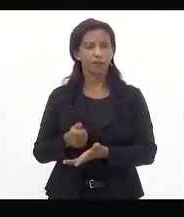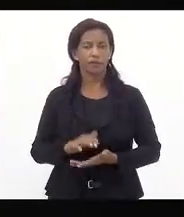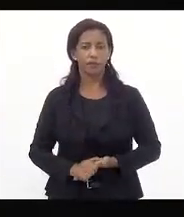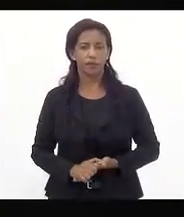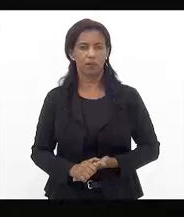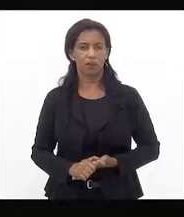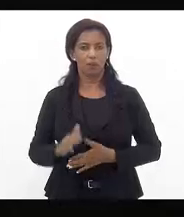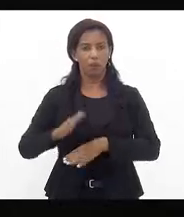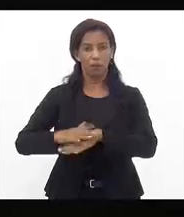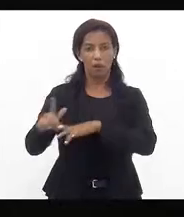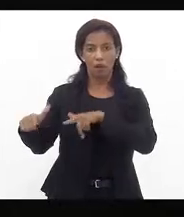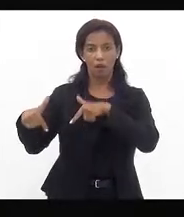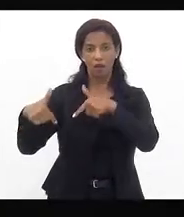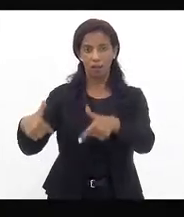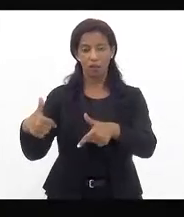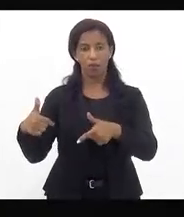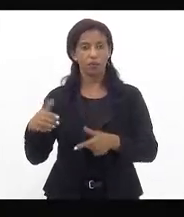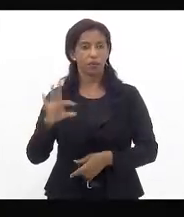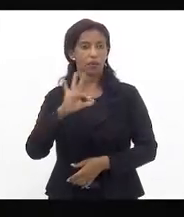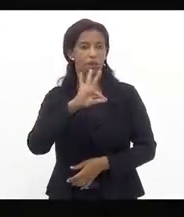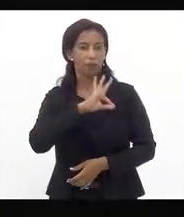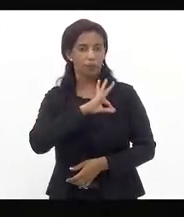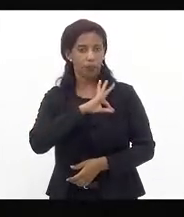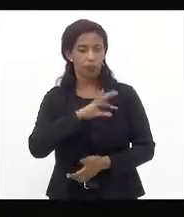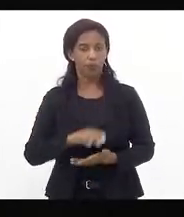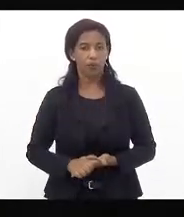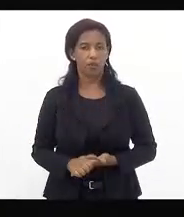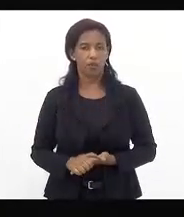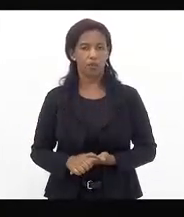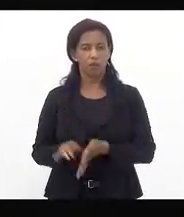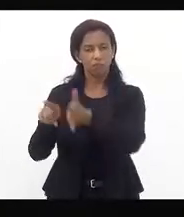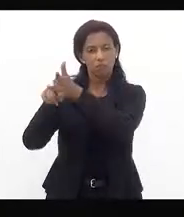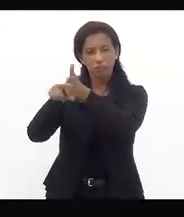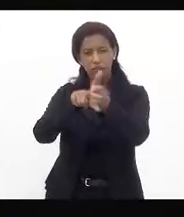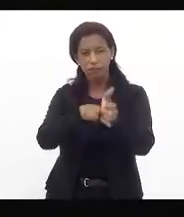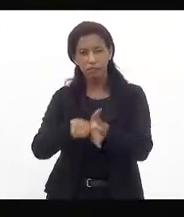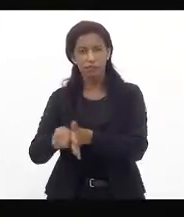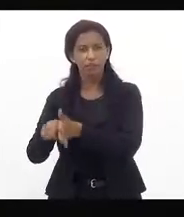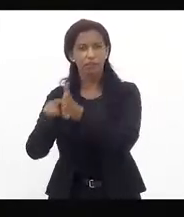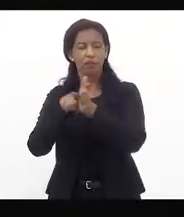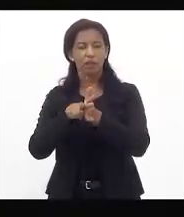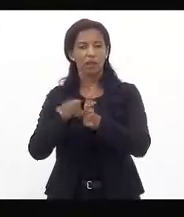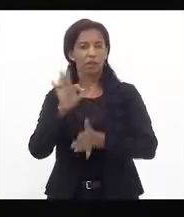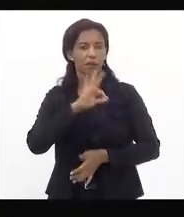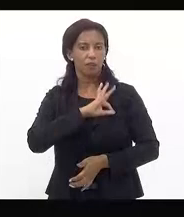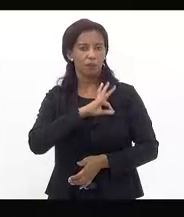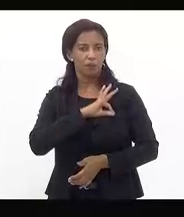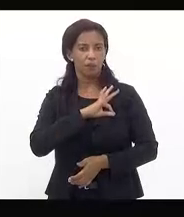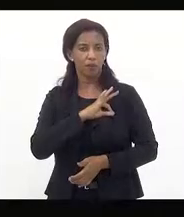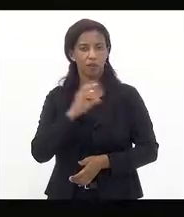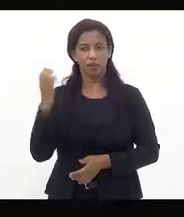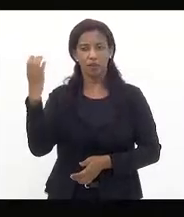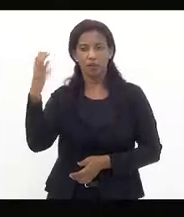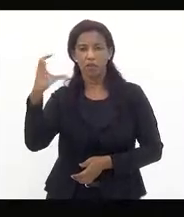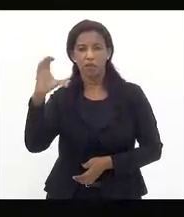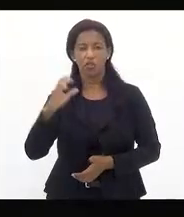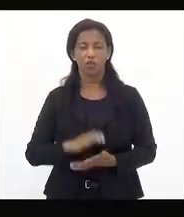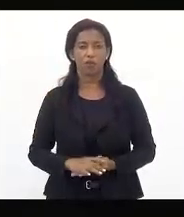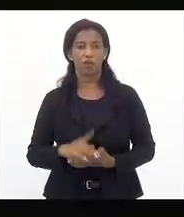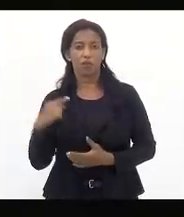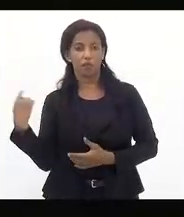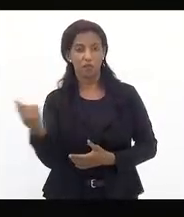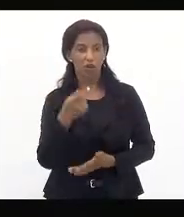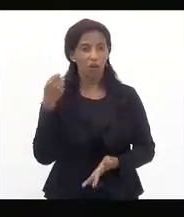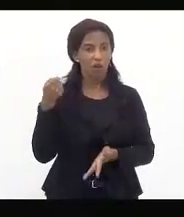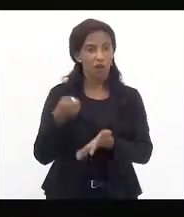uma atuação da nossa polícia, né, investigativa, da nossa polícia científica, para que a gente